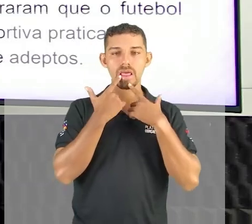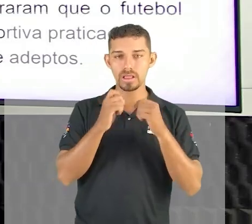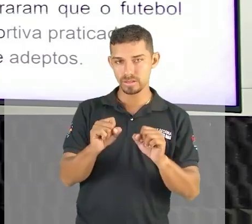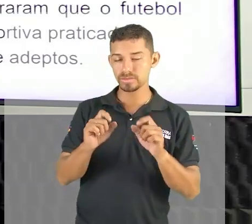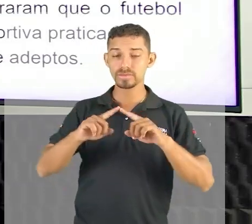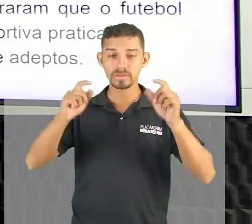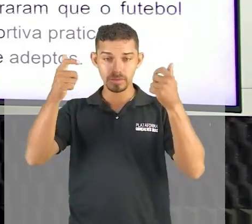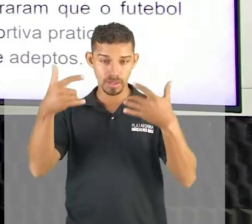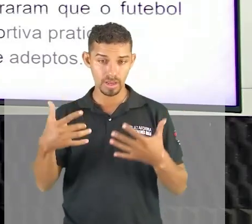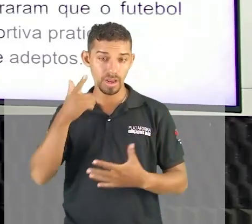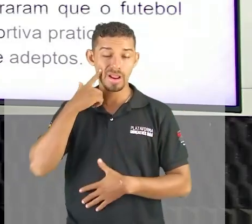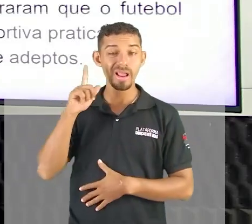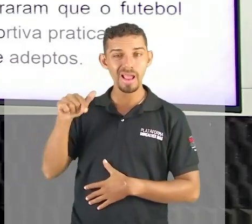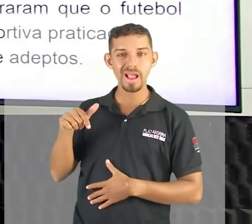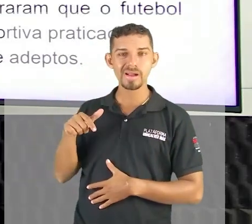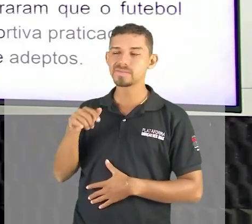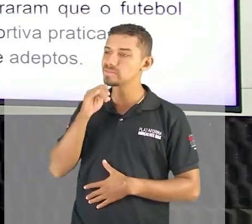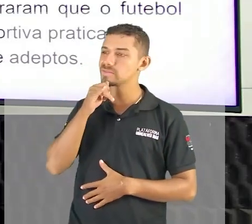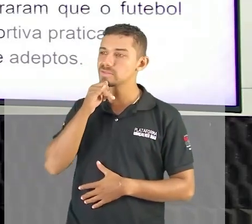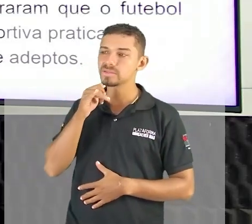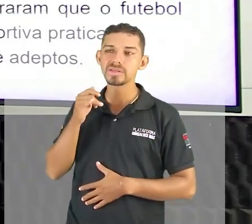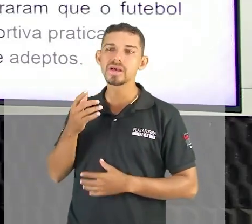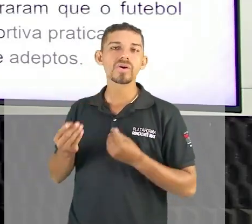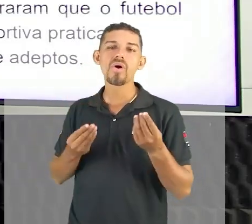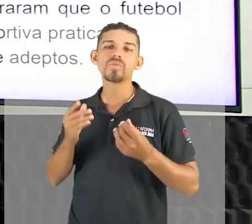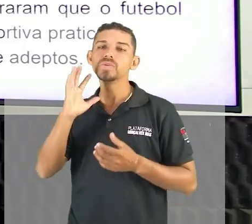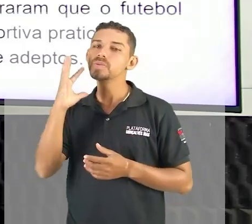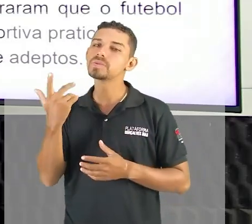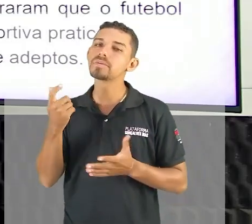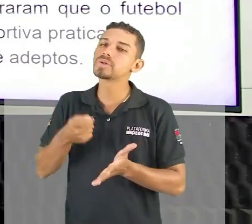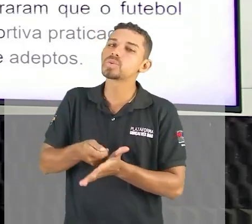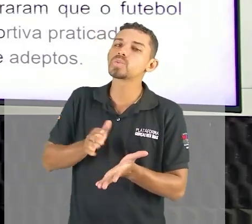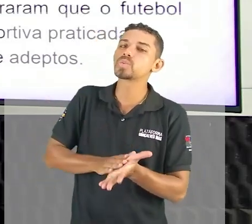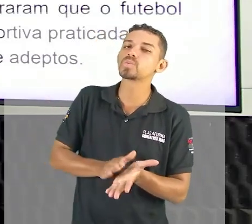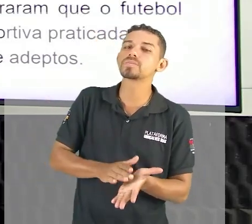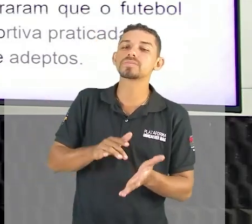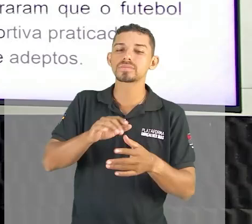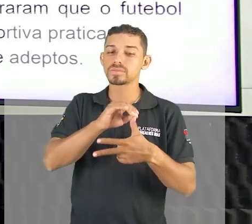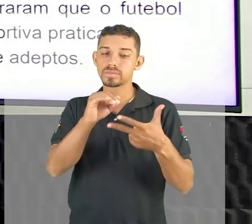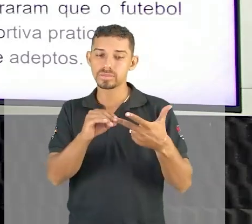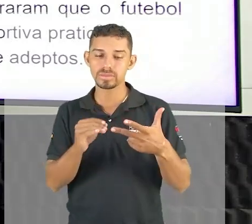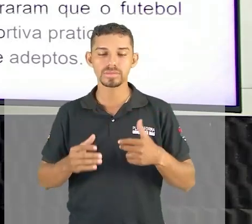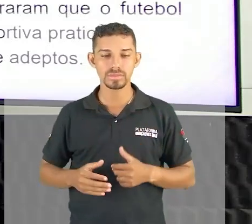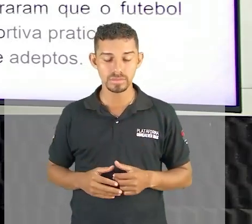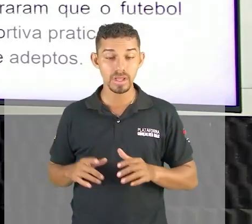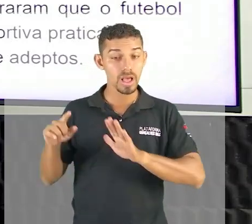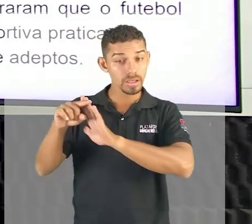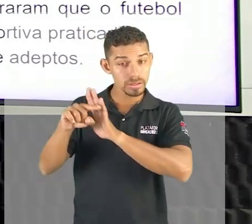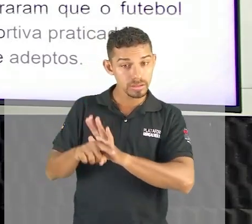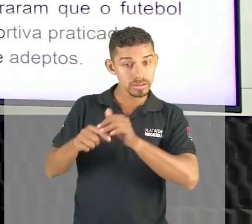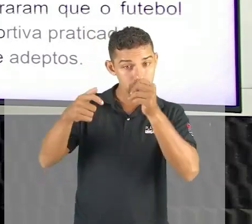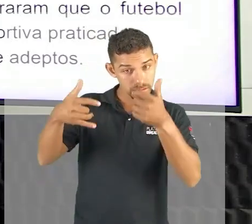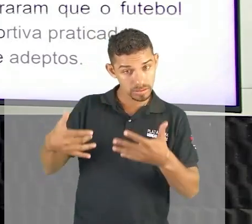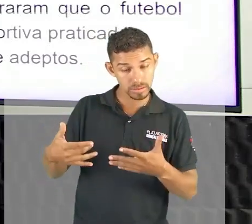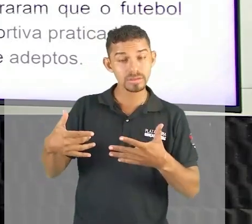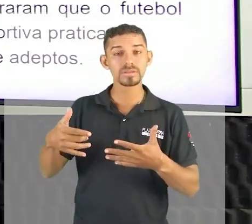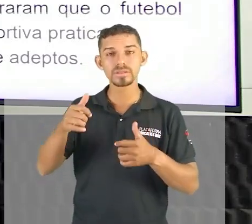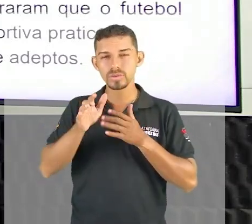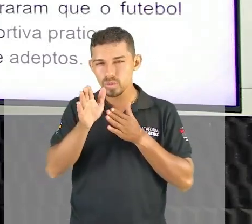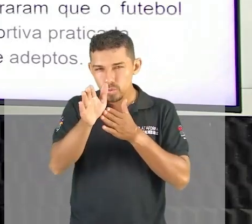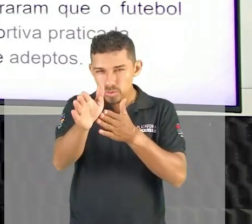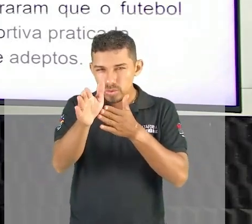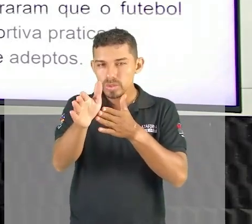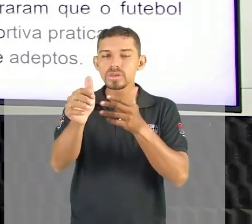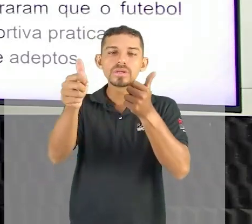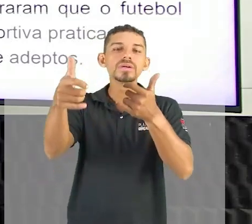gente fala é o que seria a variação linguística Mas como que isso pode ser cobrado na prova do Enem né Então as questões eh dão Norte pra